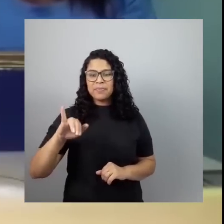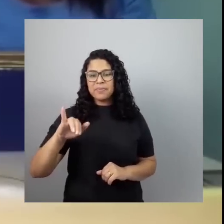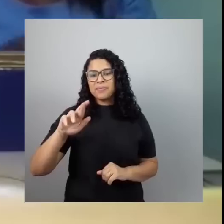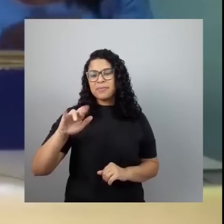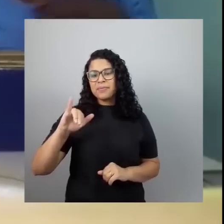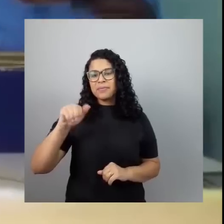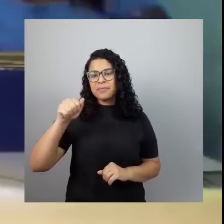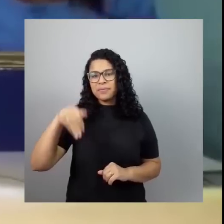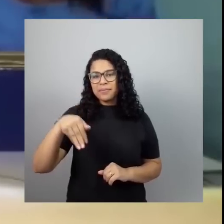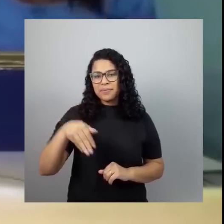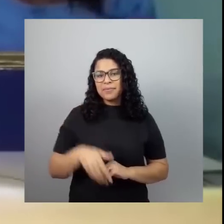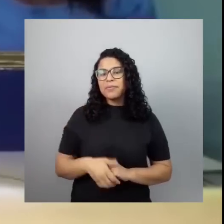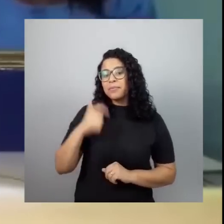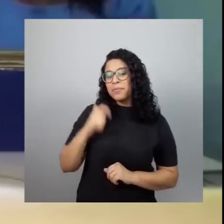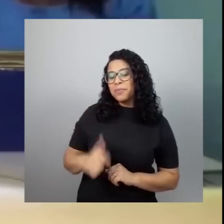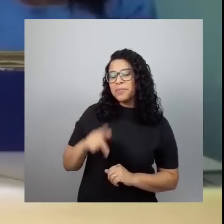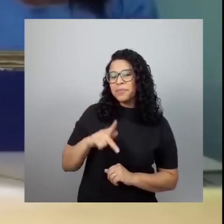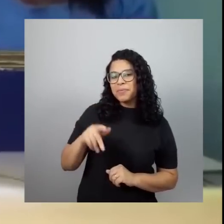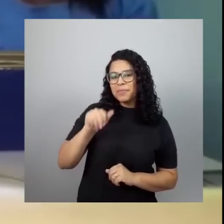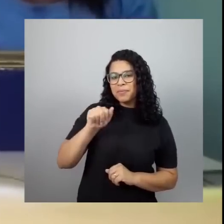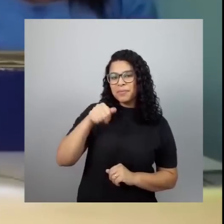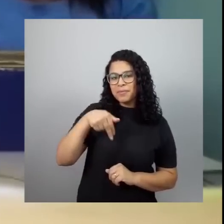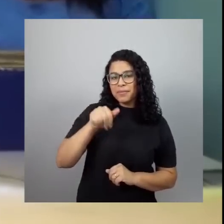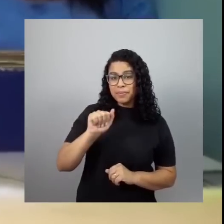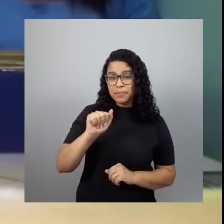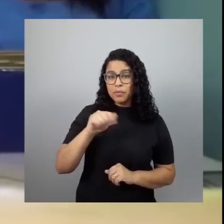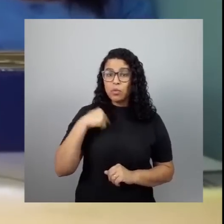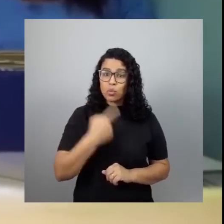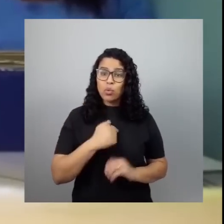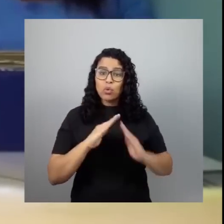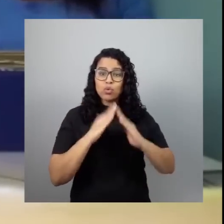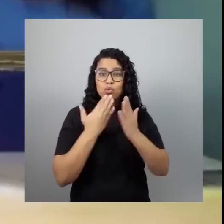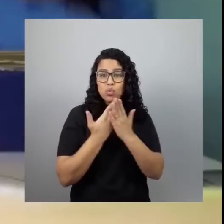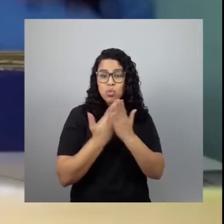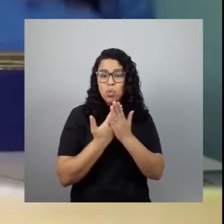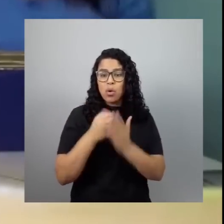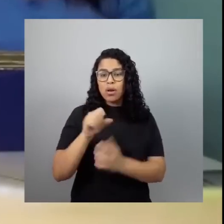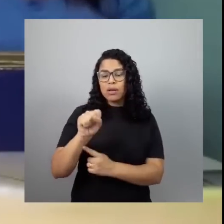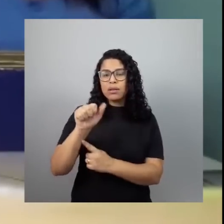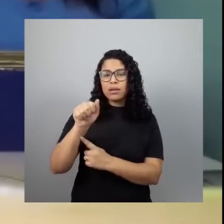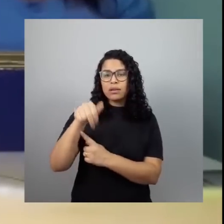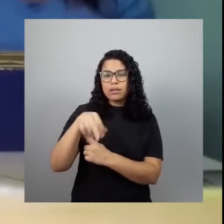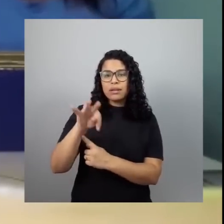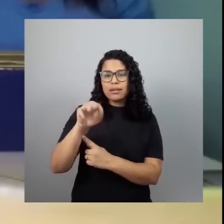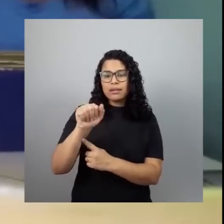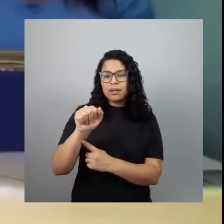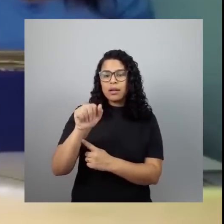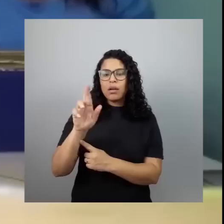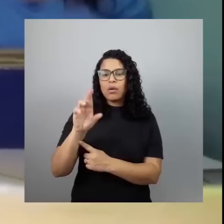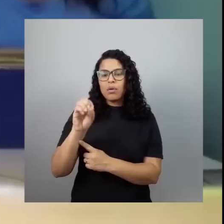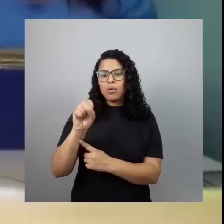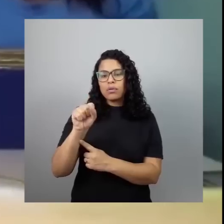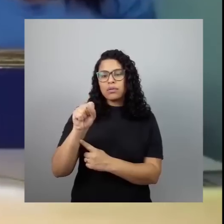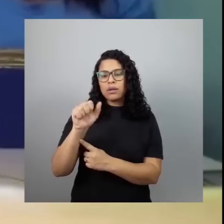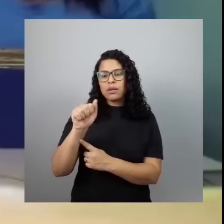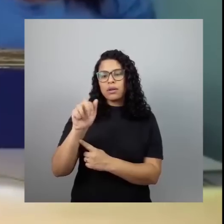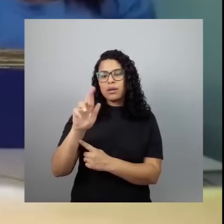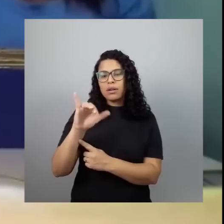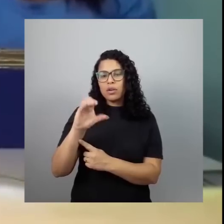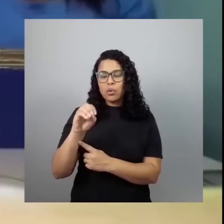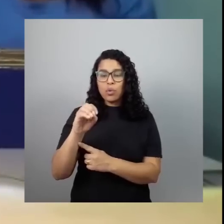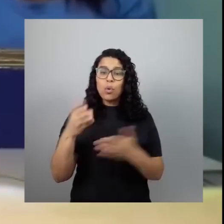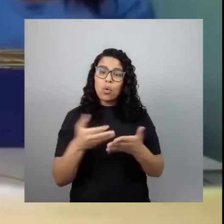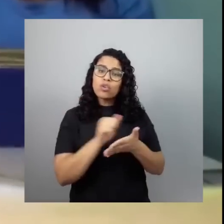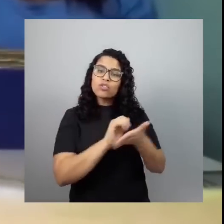Santa Rosária e hoje nós trouxemos uma atividade bem bacana que vai trabalhar a musicalização das crianças, né? Nós vamos